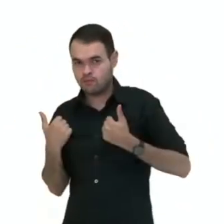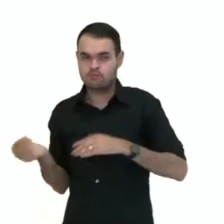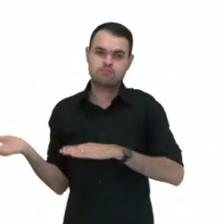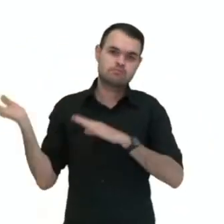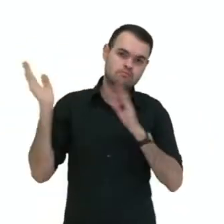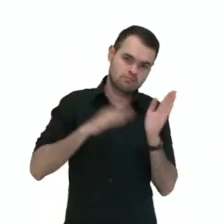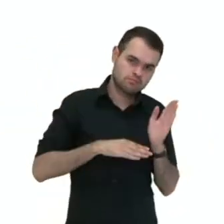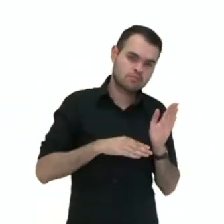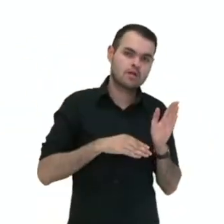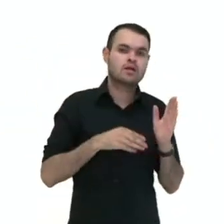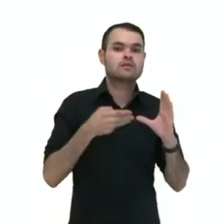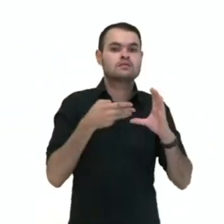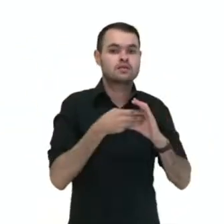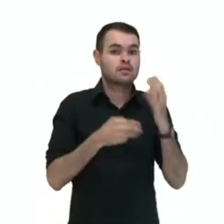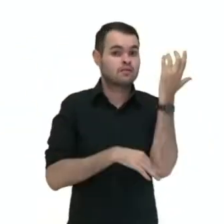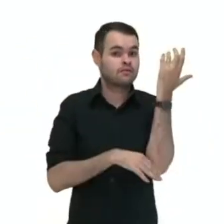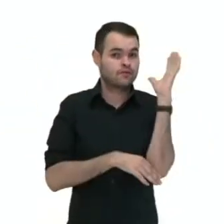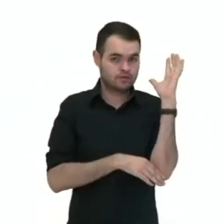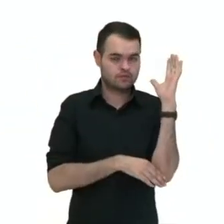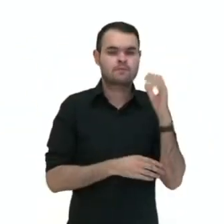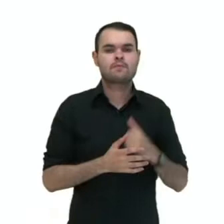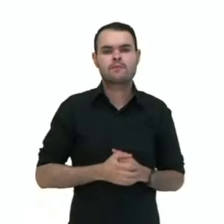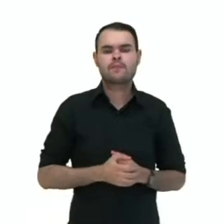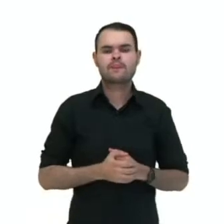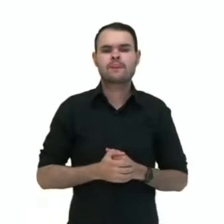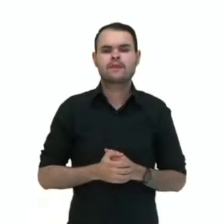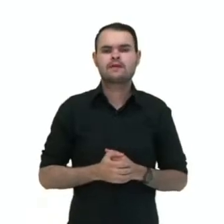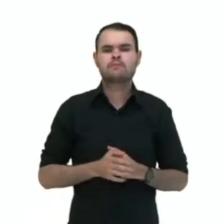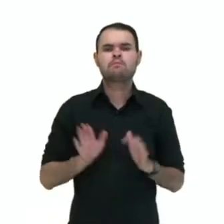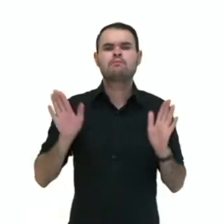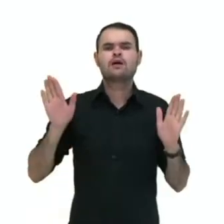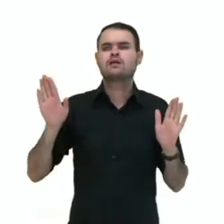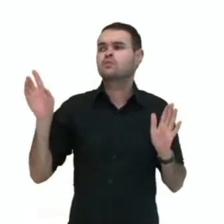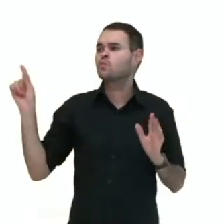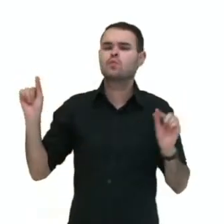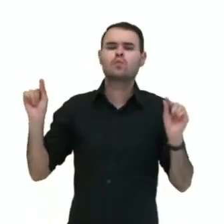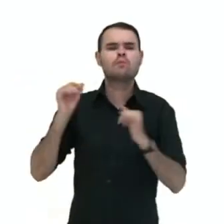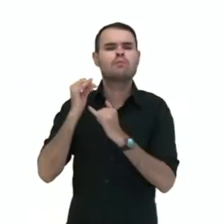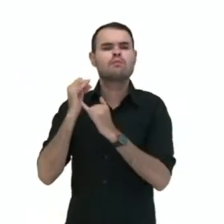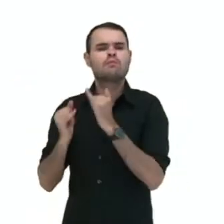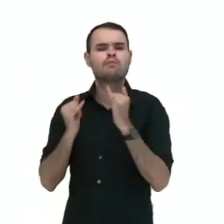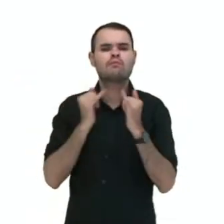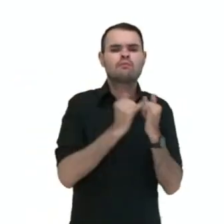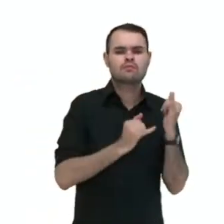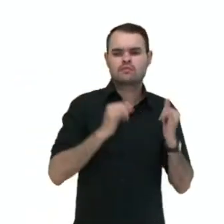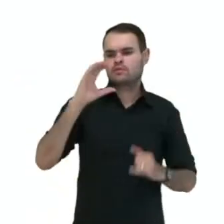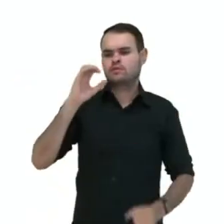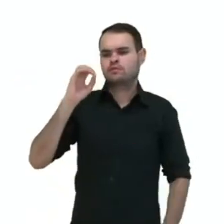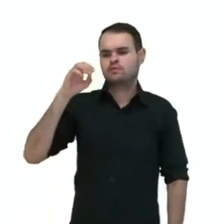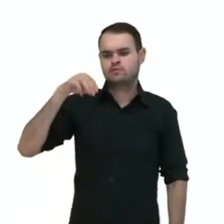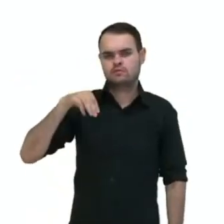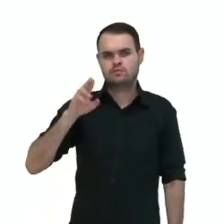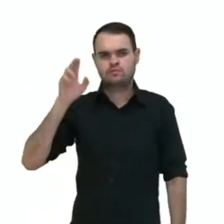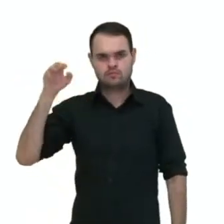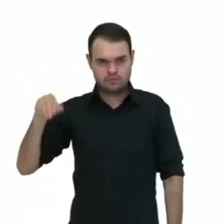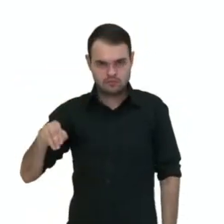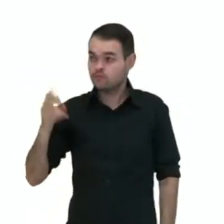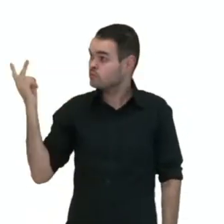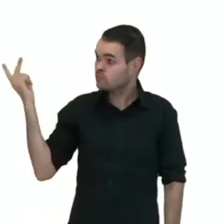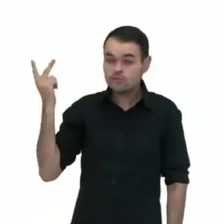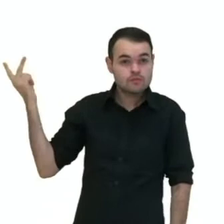vegetal, célula vegetal. Mas o que tem de comum aqui? Nas células desses 2